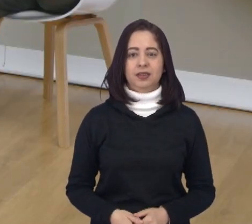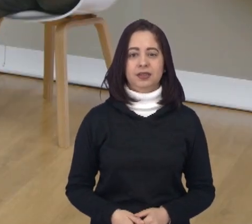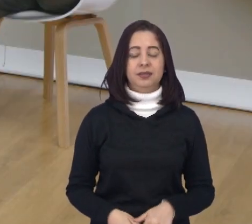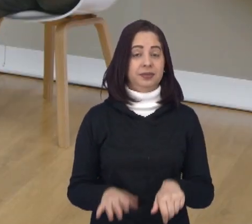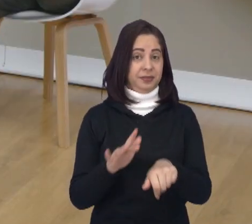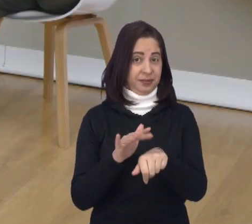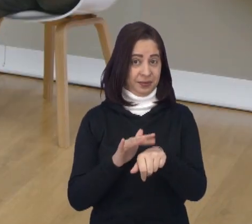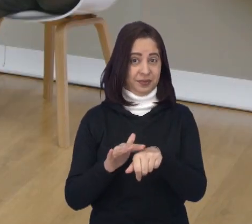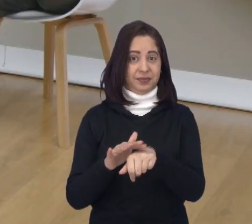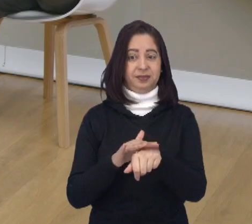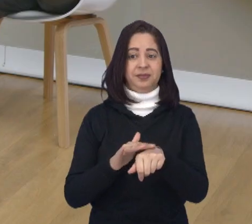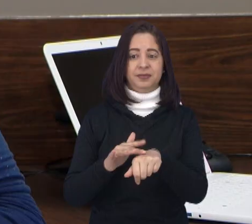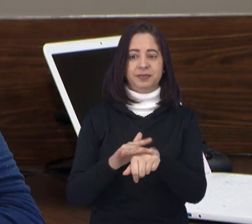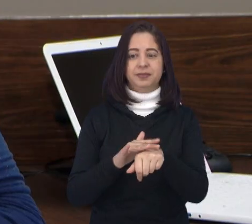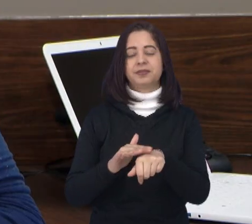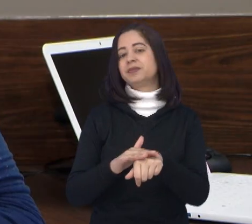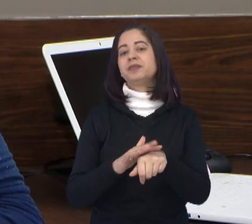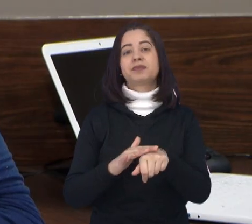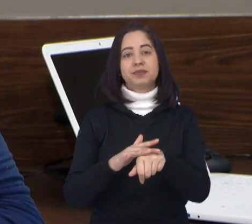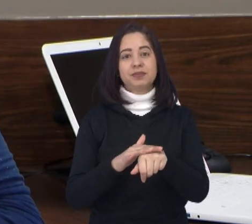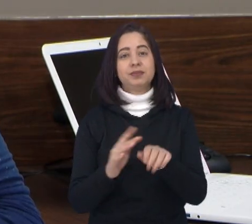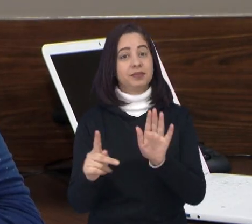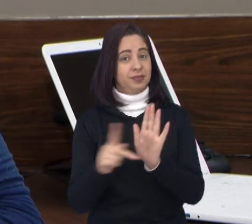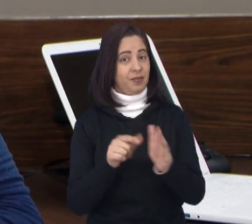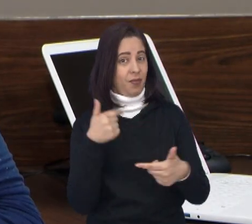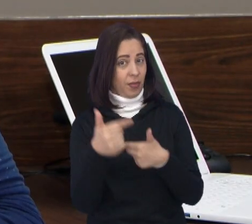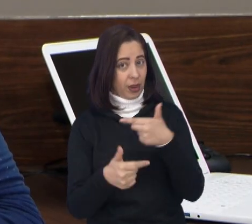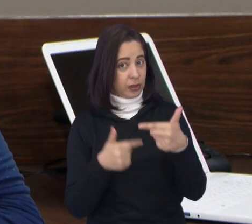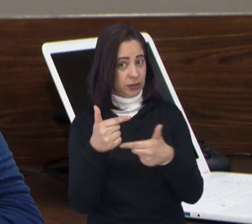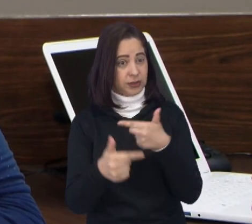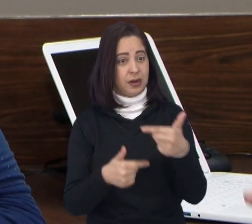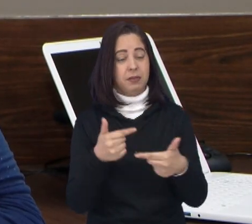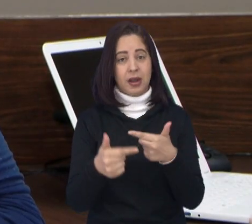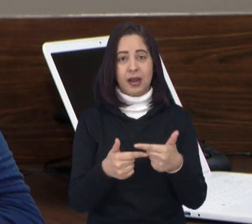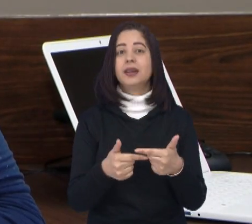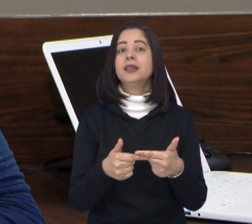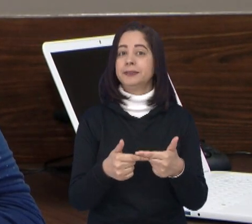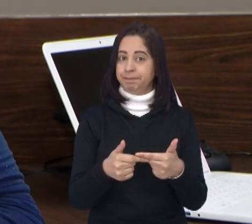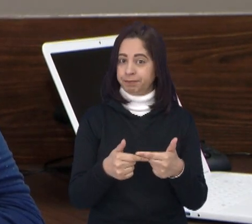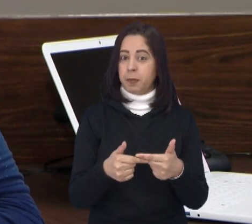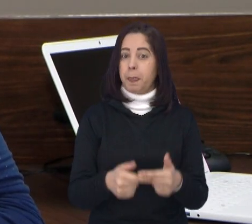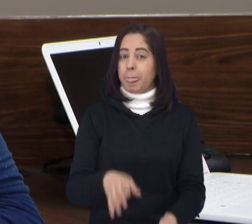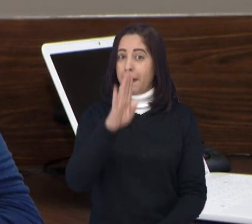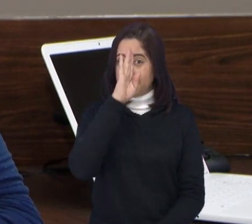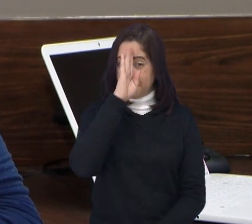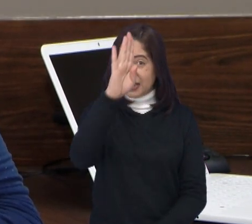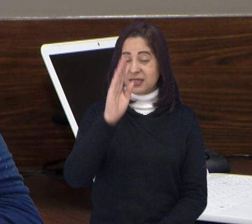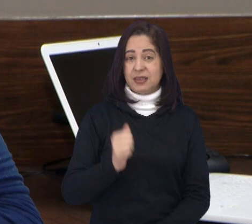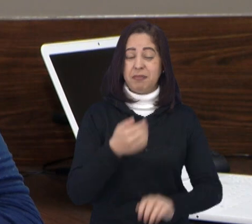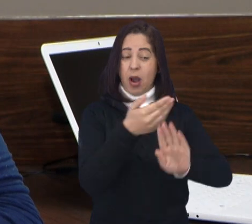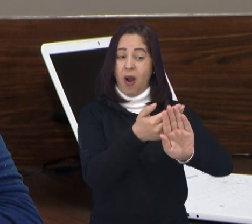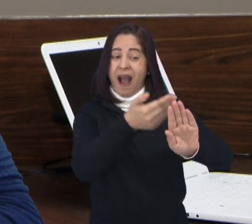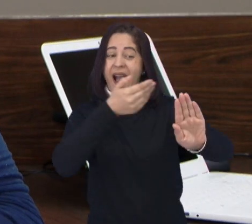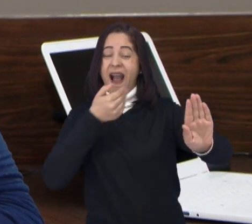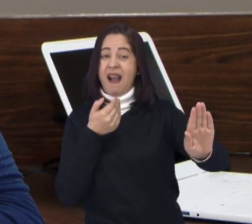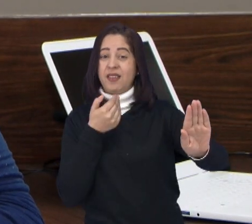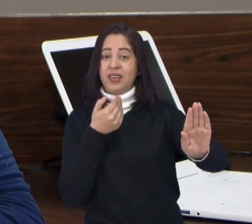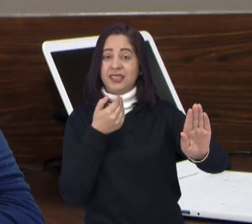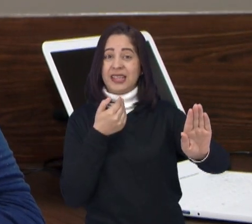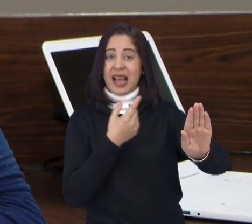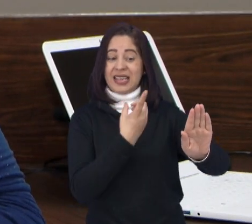Doenças relacionadas ao trabalho já são uma das principais causas de afastamento de